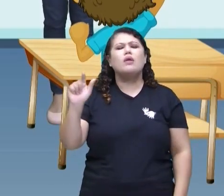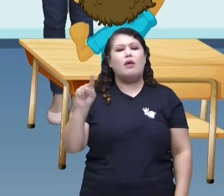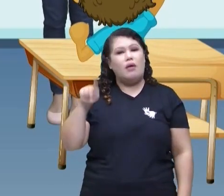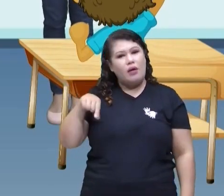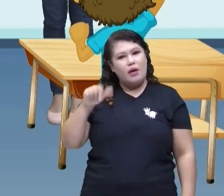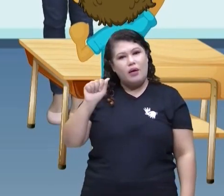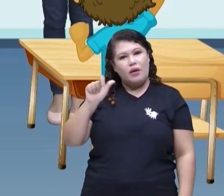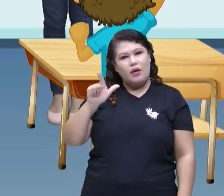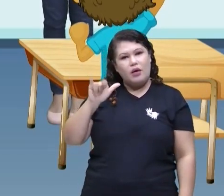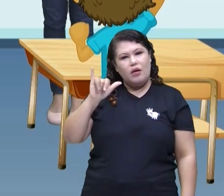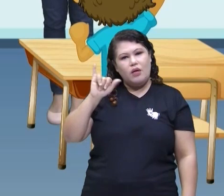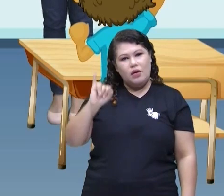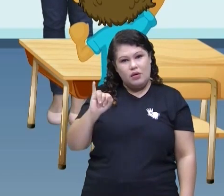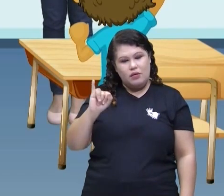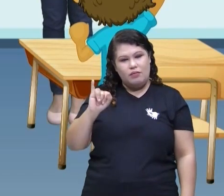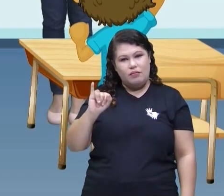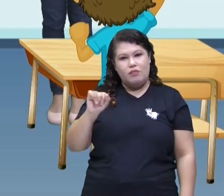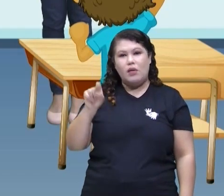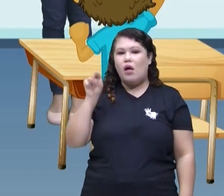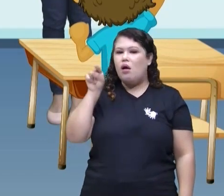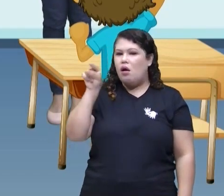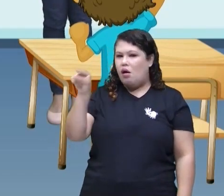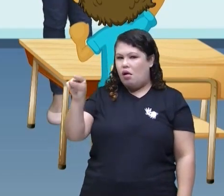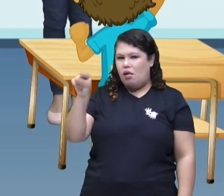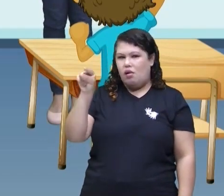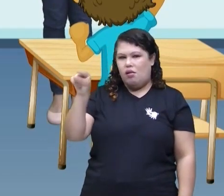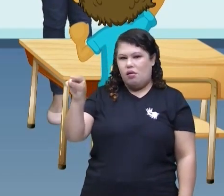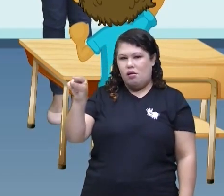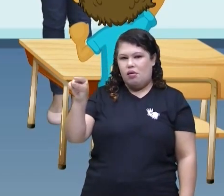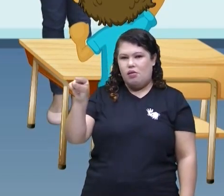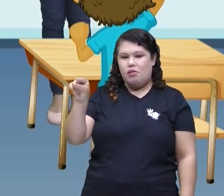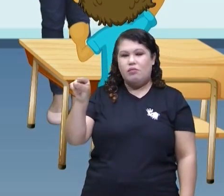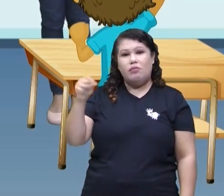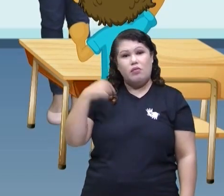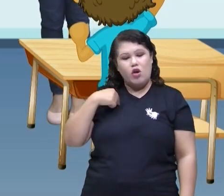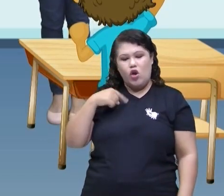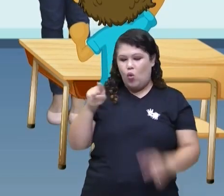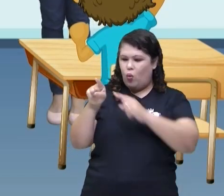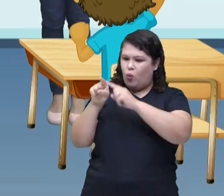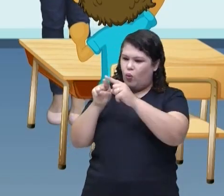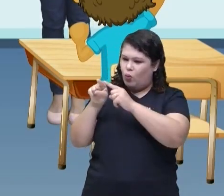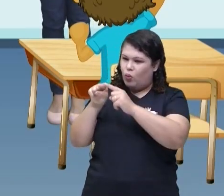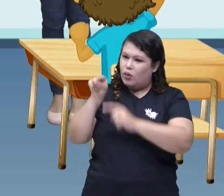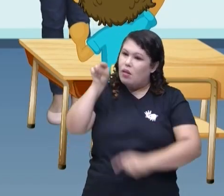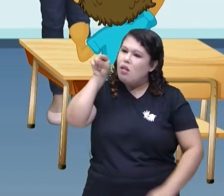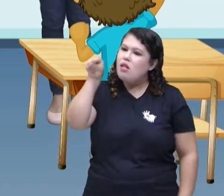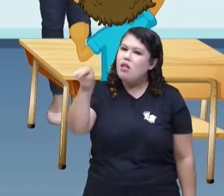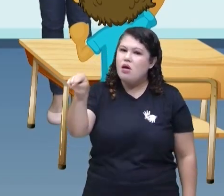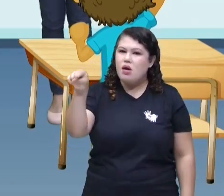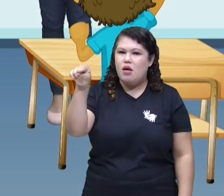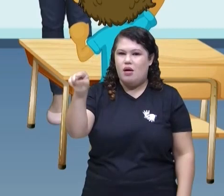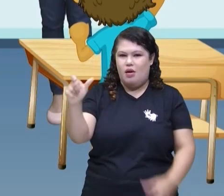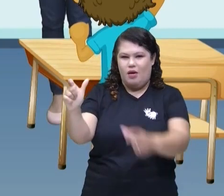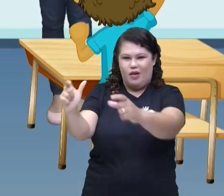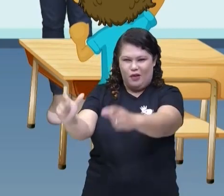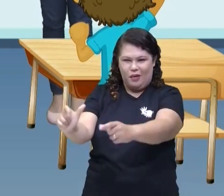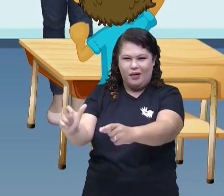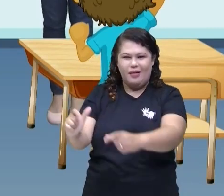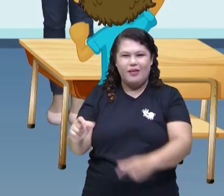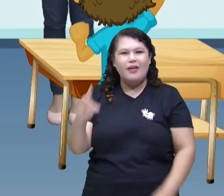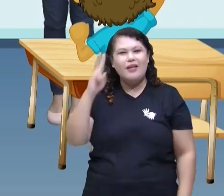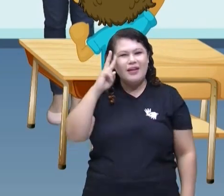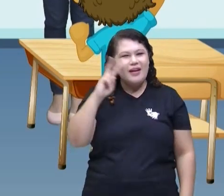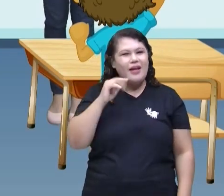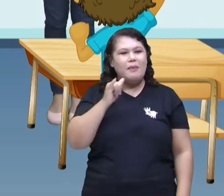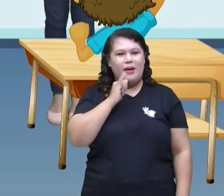palavra ali. Ali, olha só, eu não estou apontando algo ali. Vocês se lembram do nosso